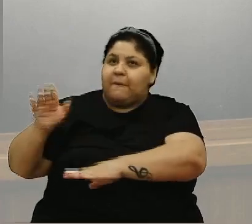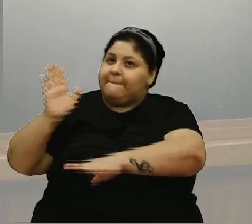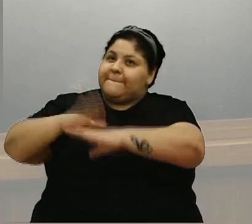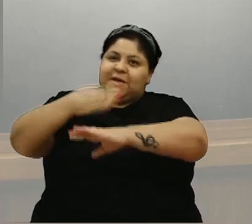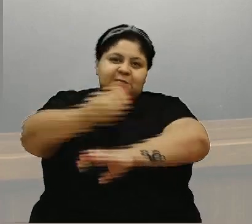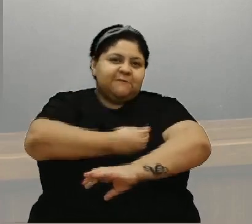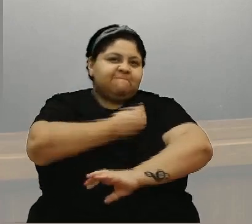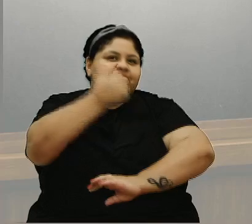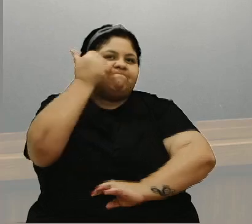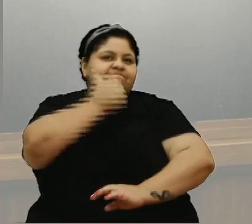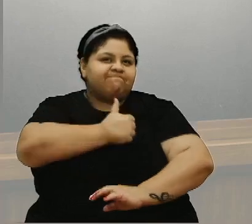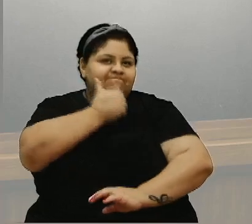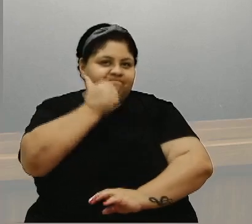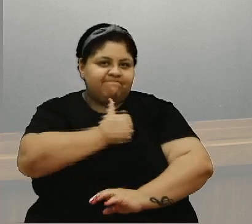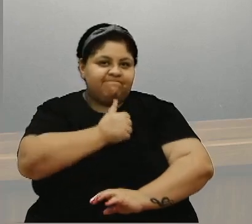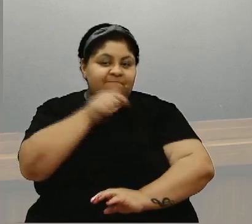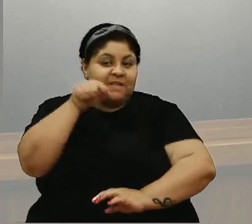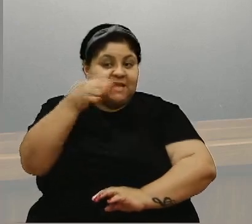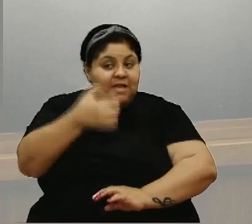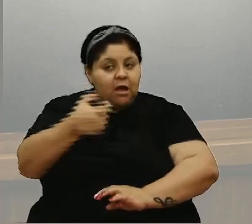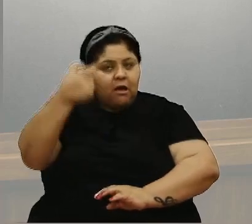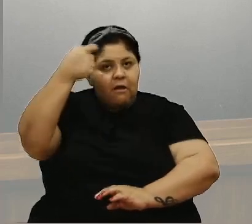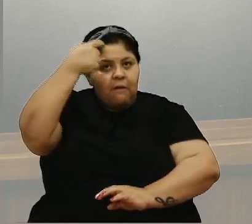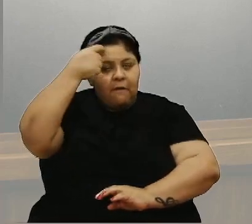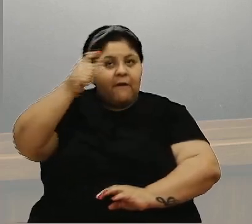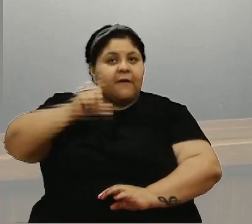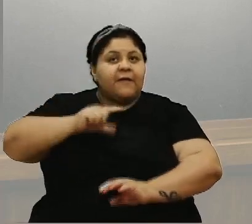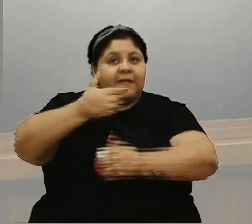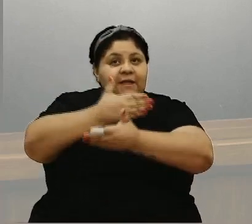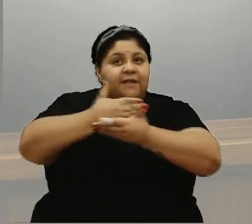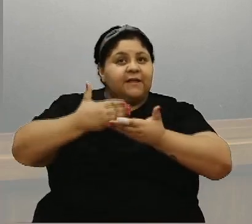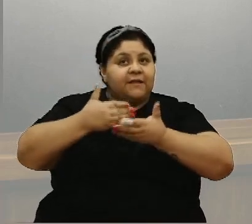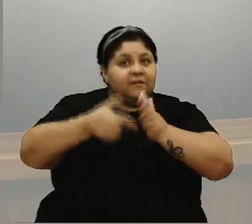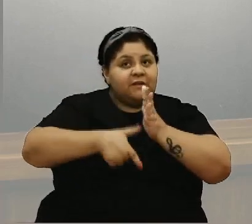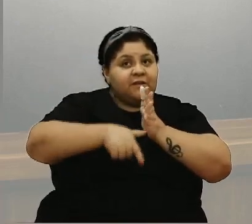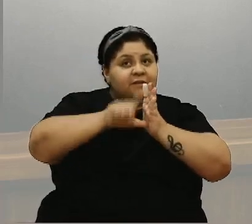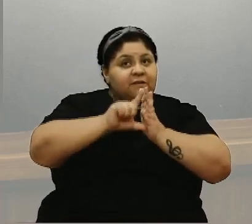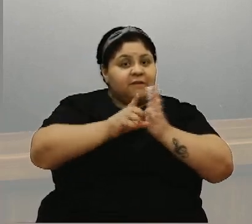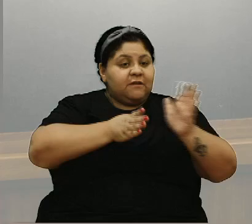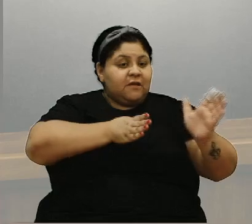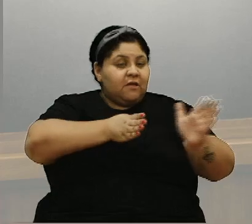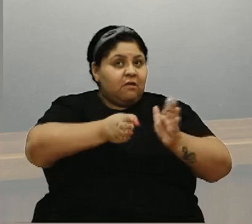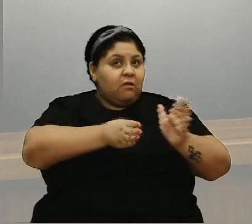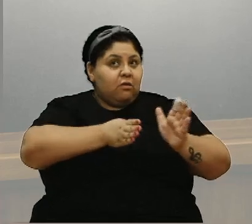mulheres. E esta conscientização, ela tem que iniciar antes do período do